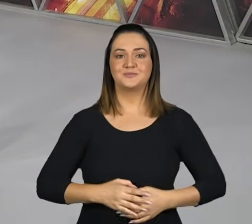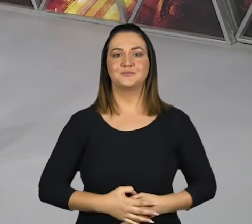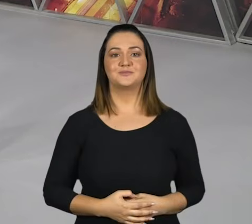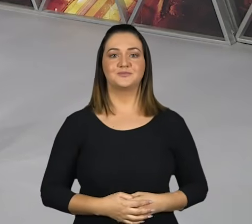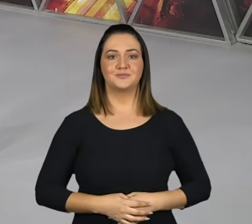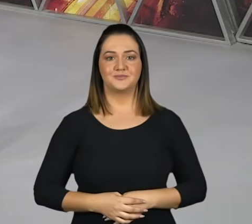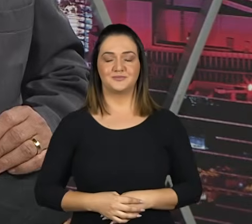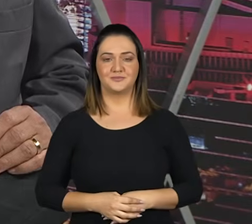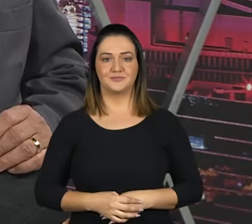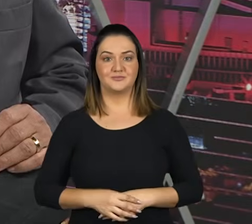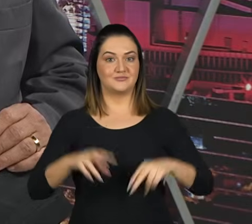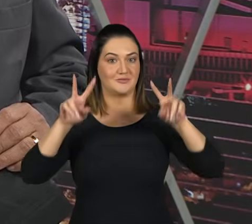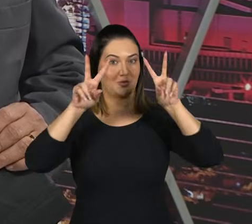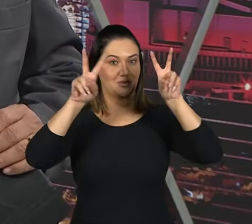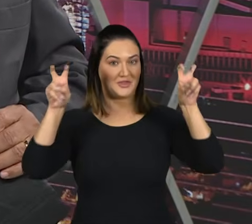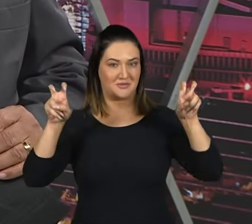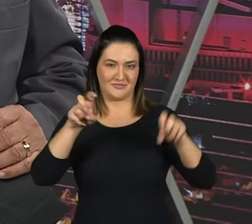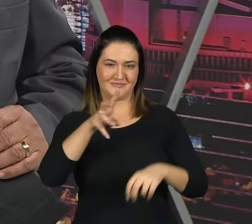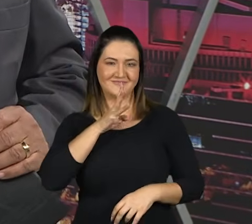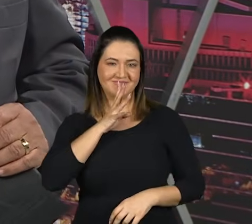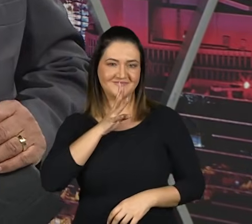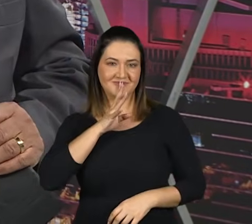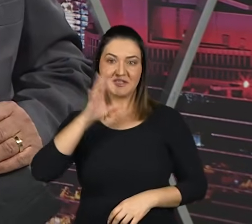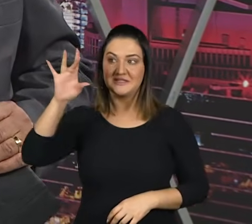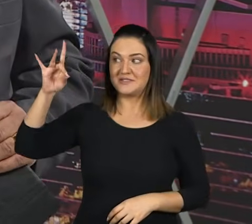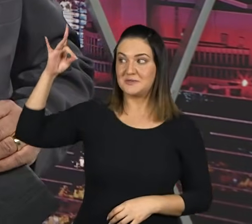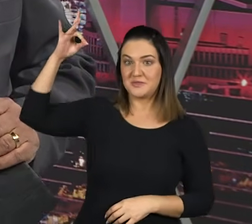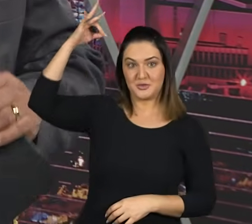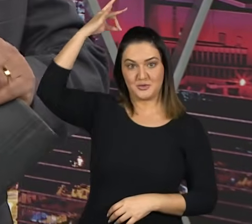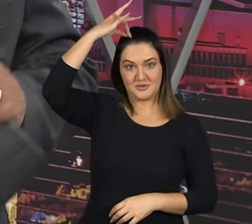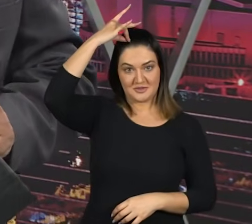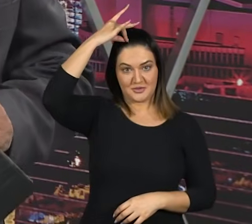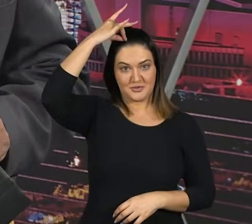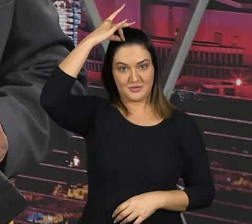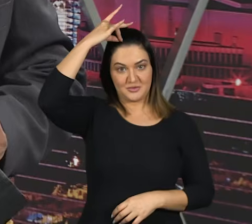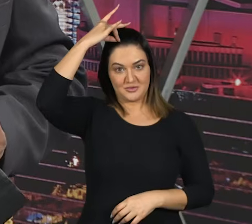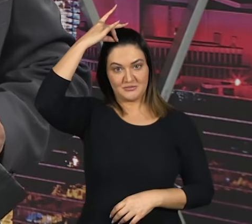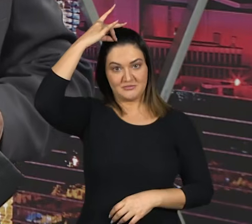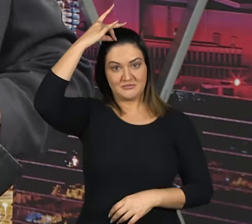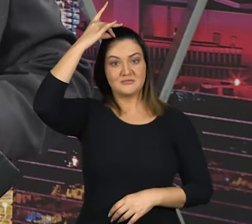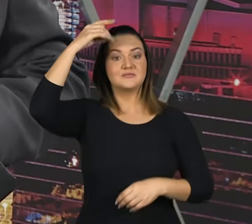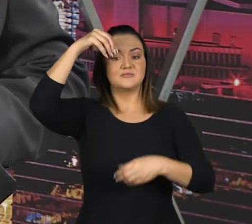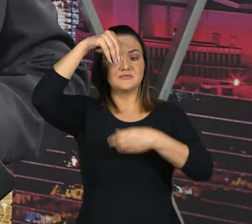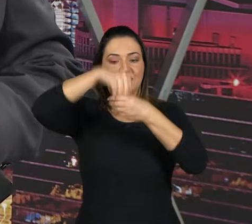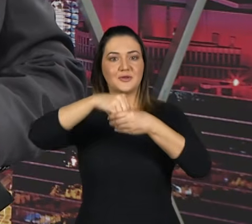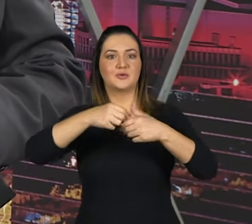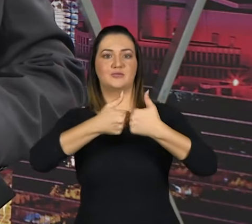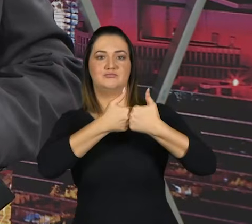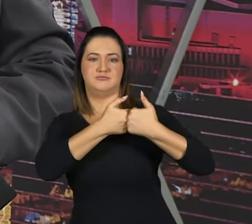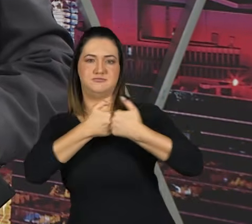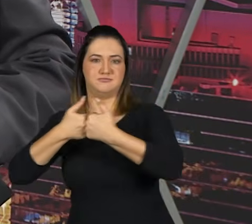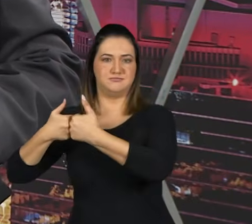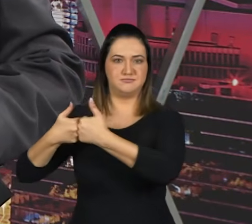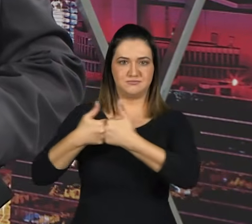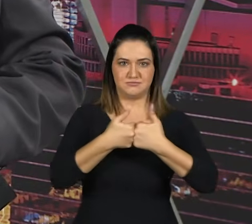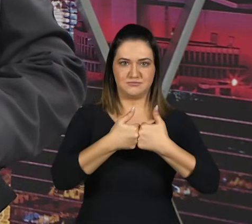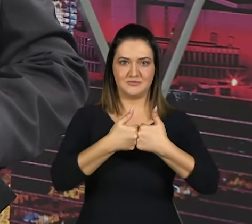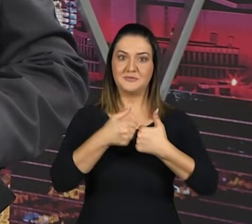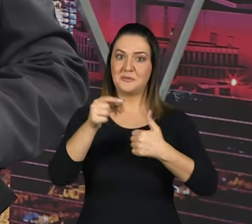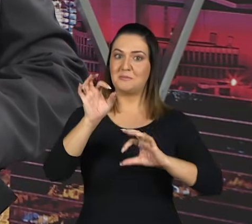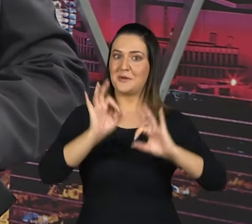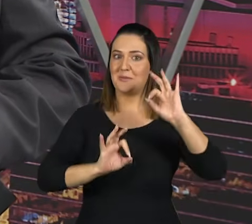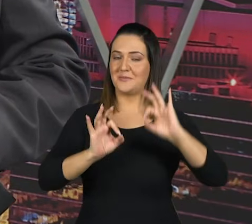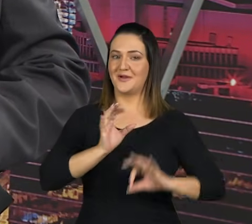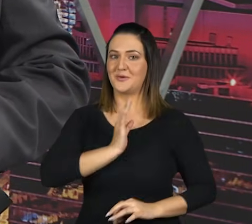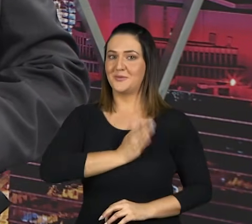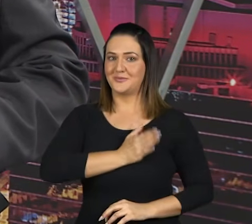hoje. O tema de hoje, você já sabe, é o Espírito Santo e o grande conflito. Prepare